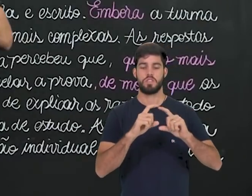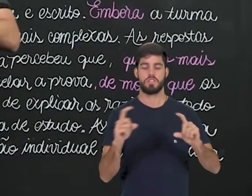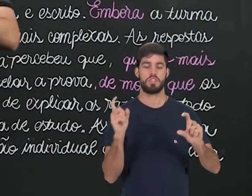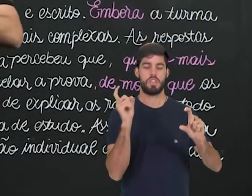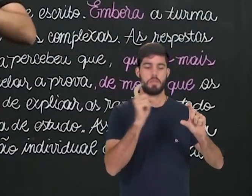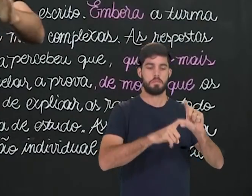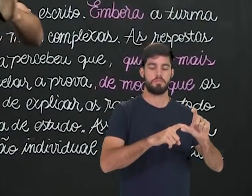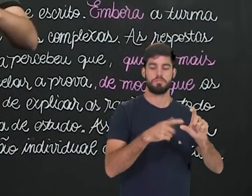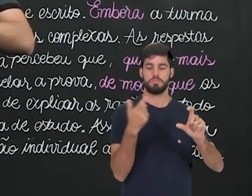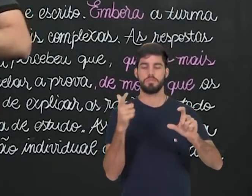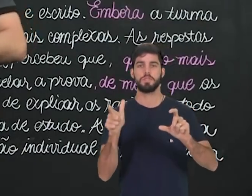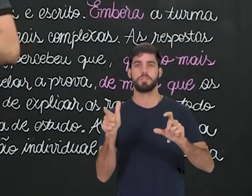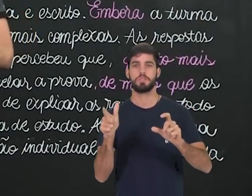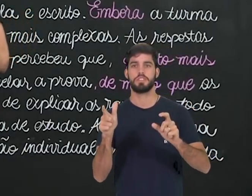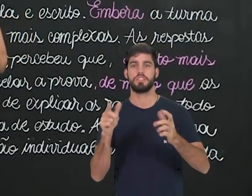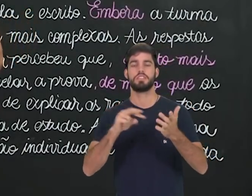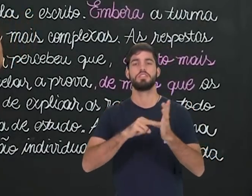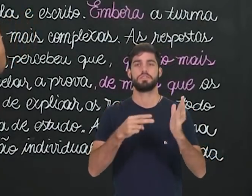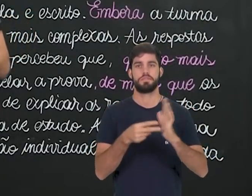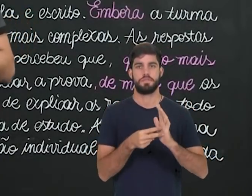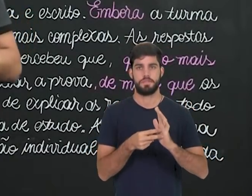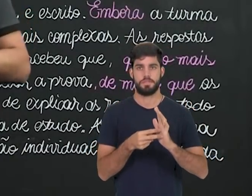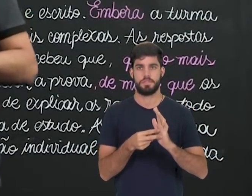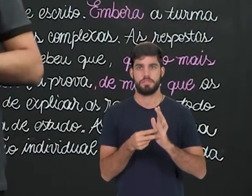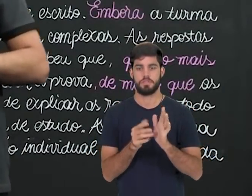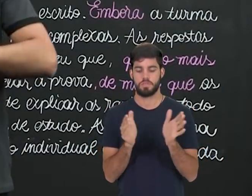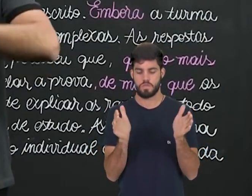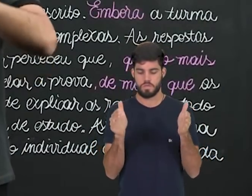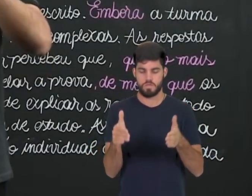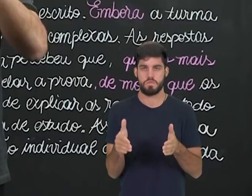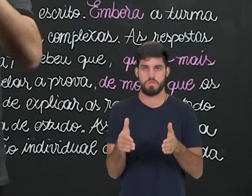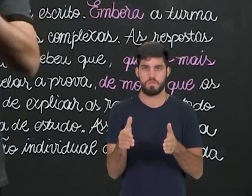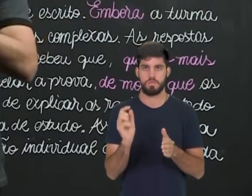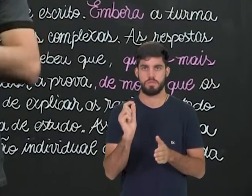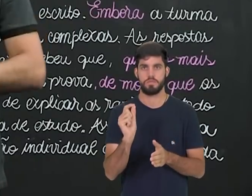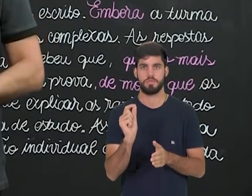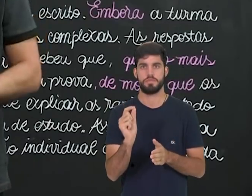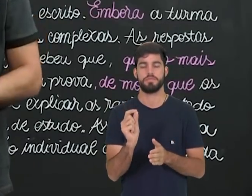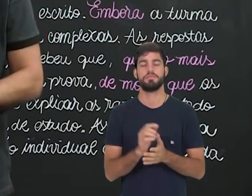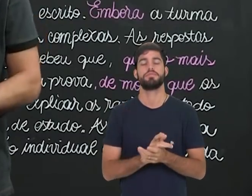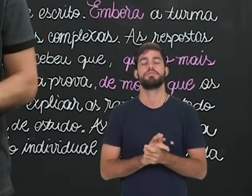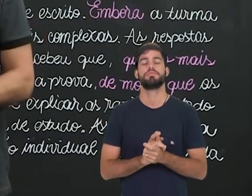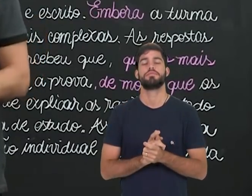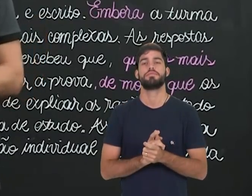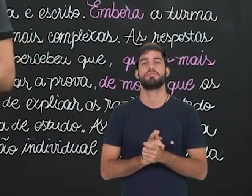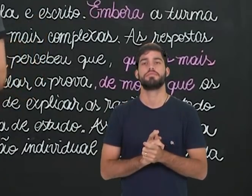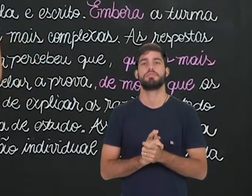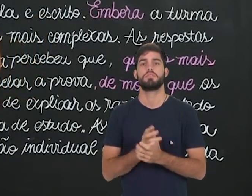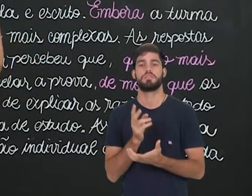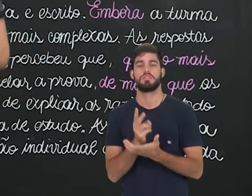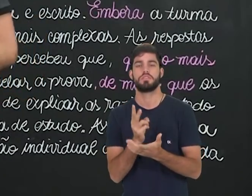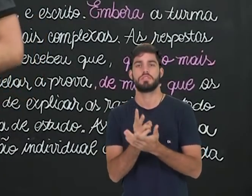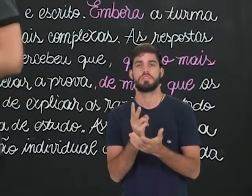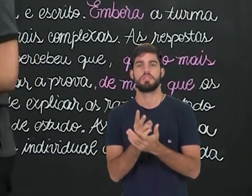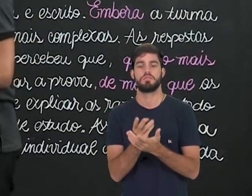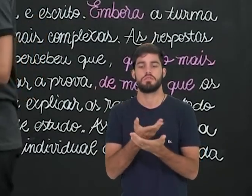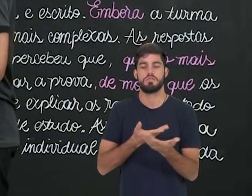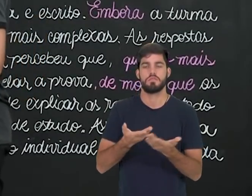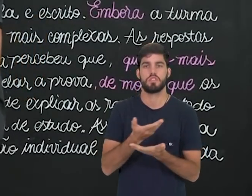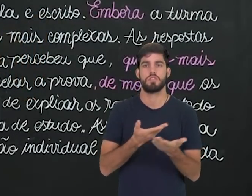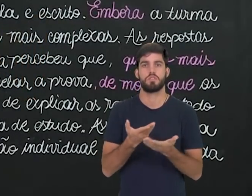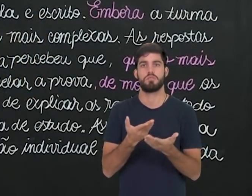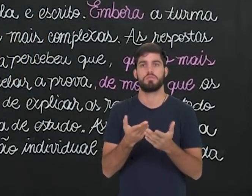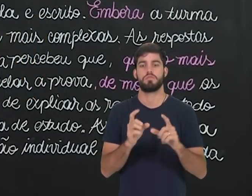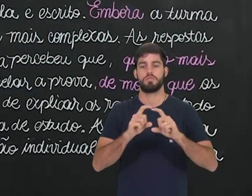de outra para ter sentido dentro de um período. A oração subordinada sempre está relacionada a uma oração principal. No caso